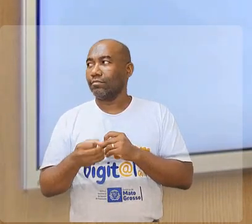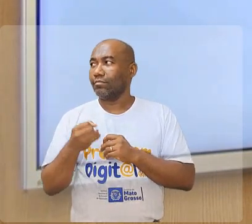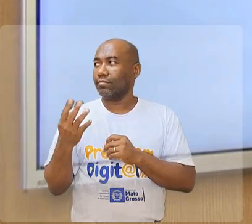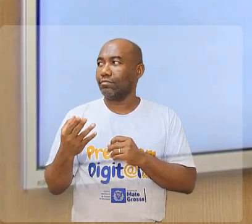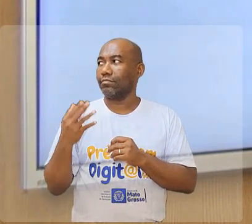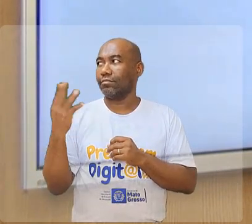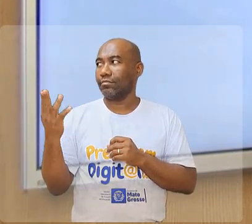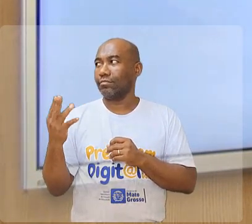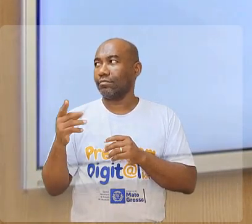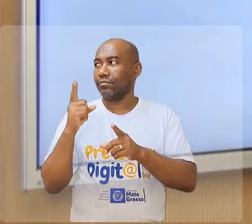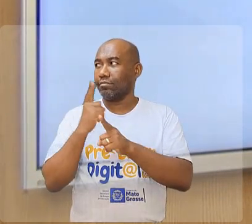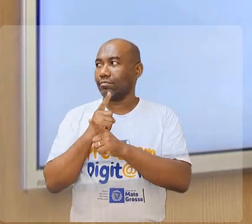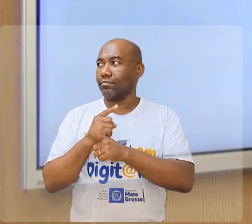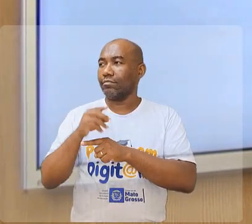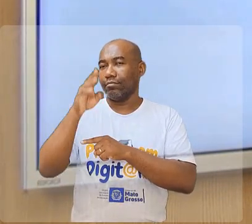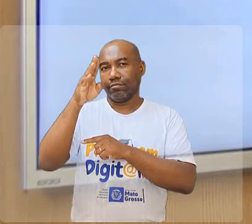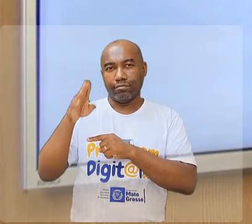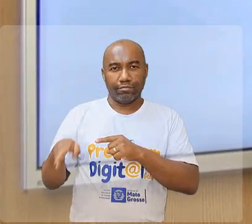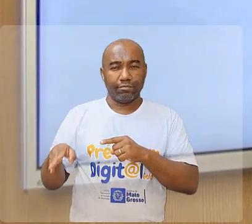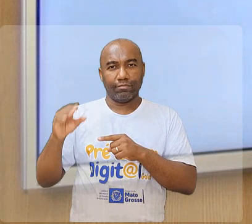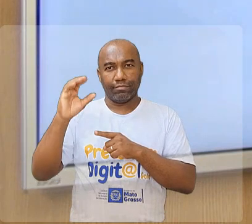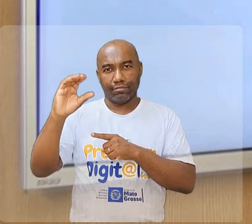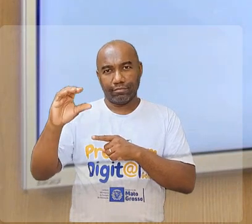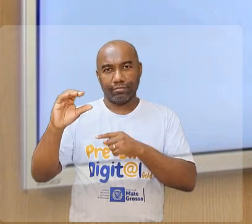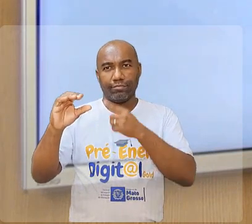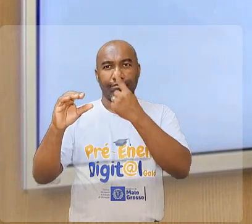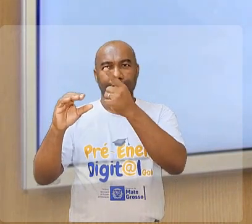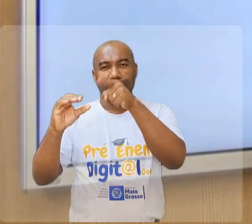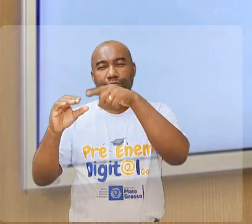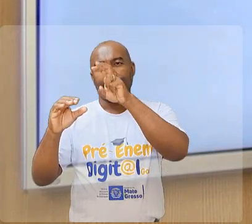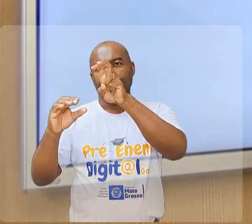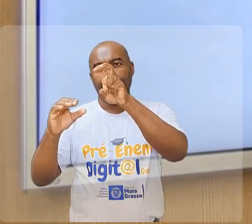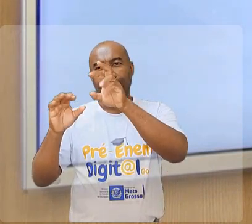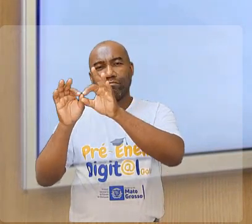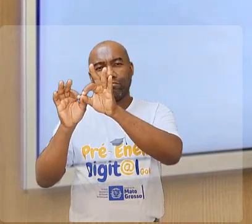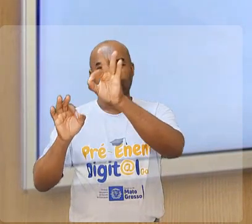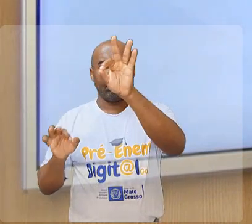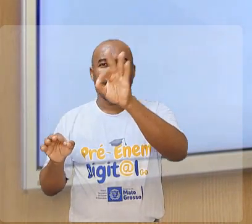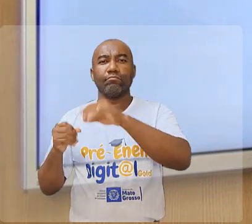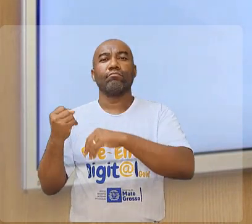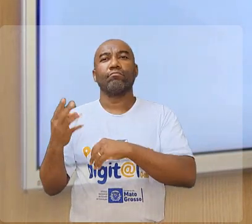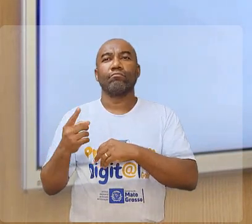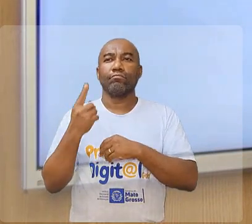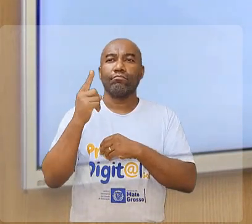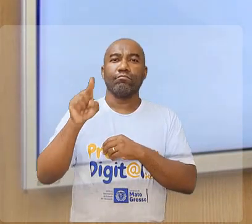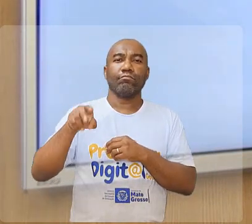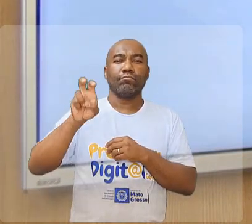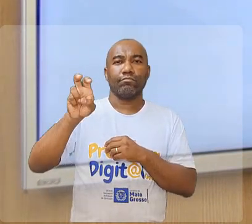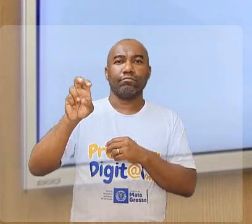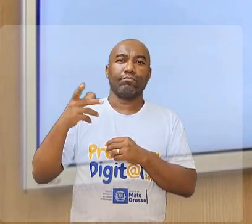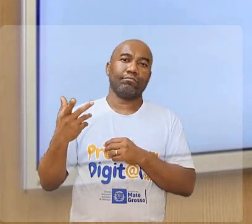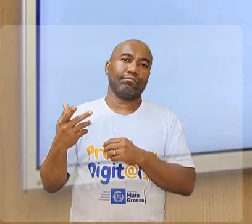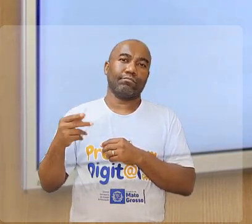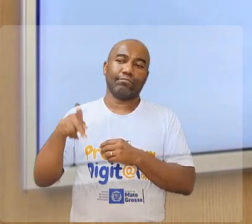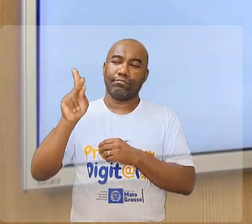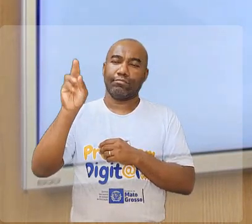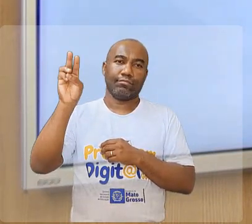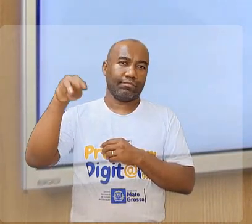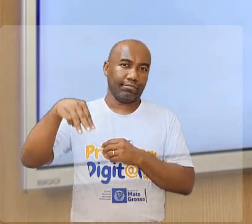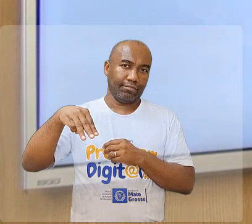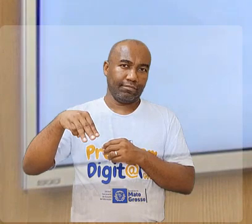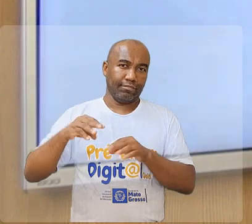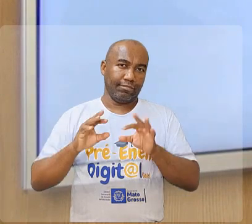gente queria saber o valor da distância ou seja da casa até a árvore quanto que é um km e meio